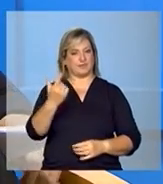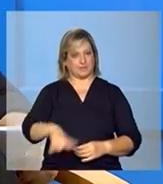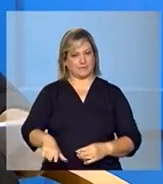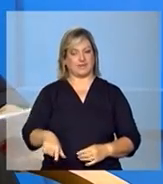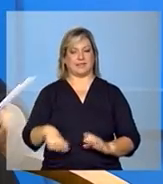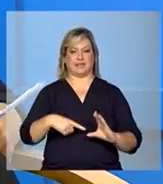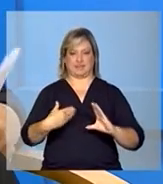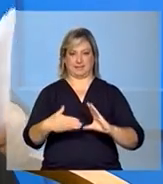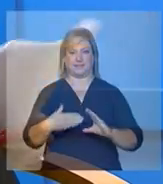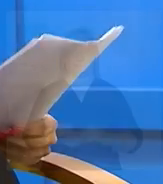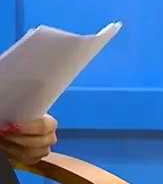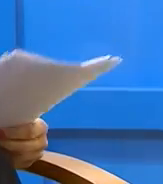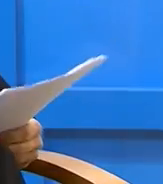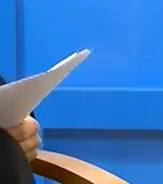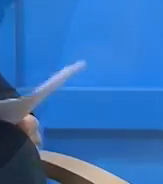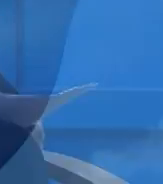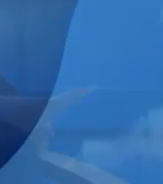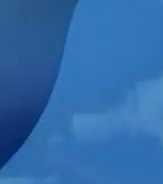teleconferência